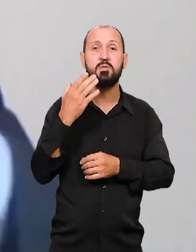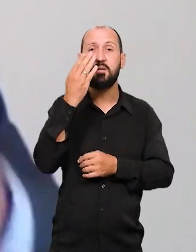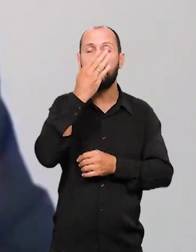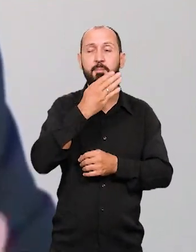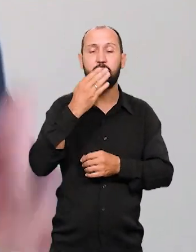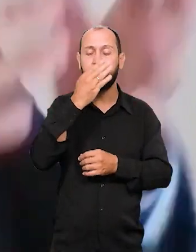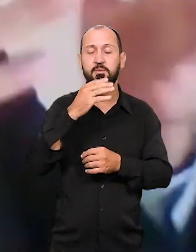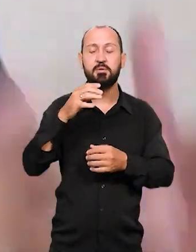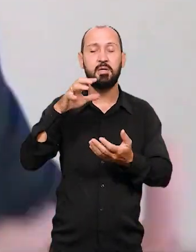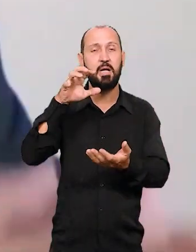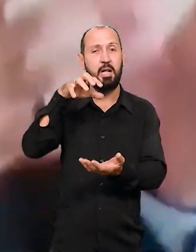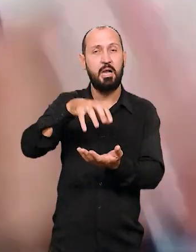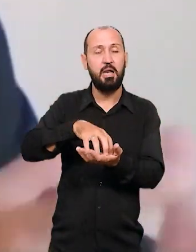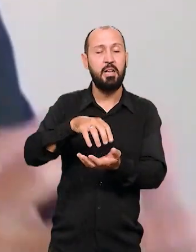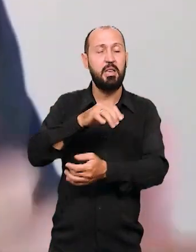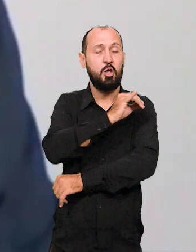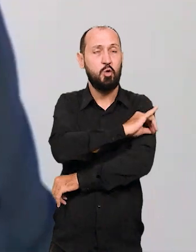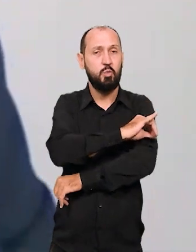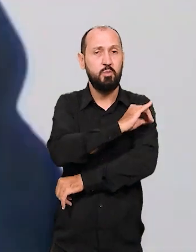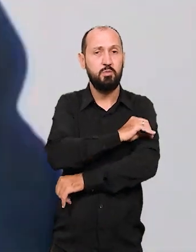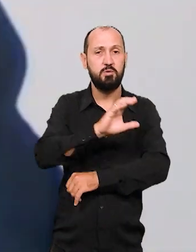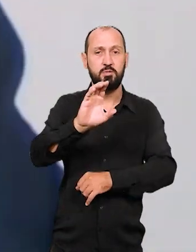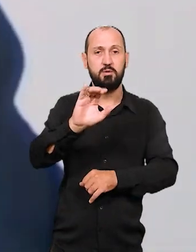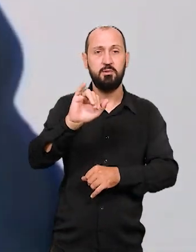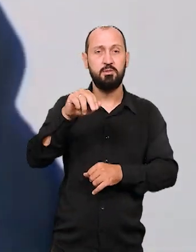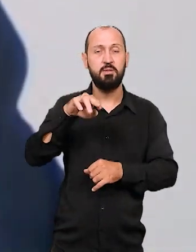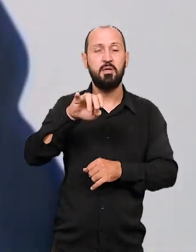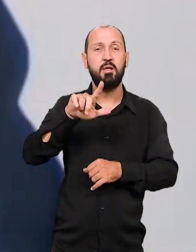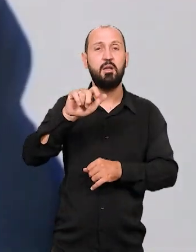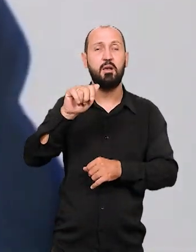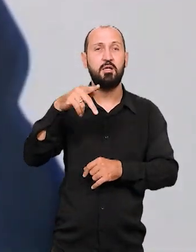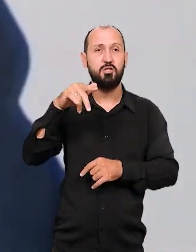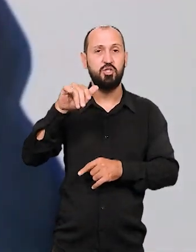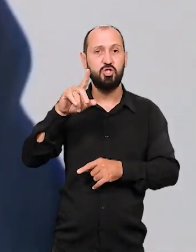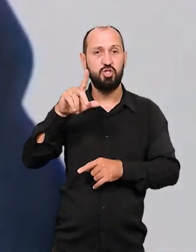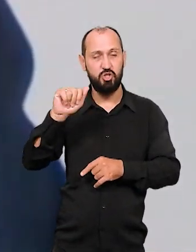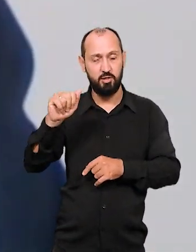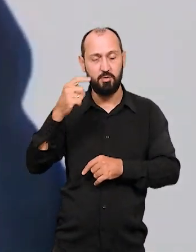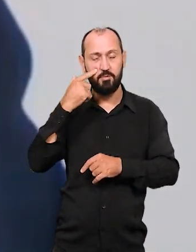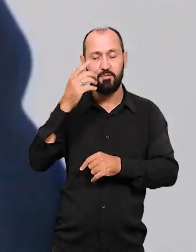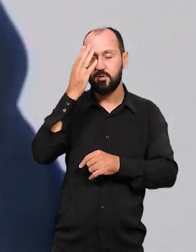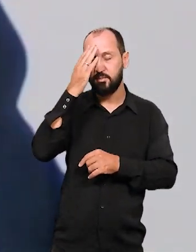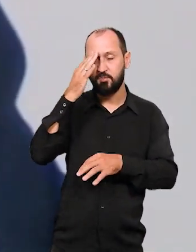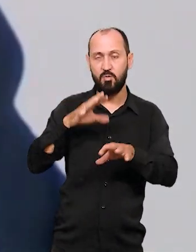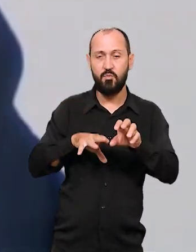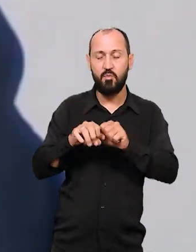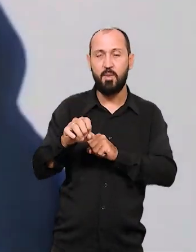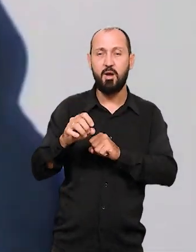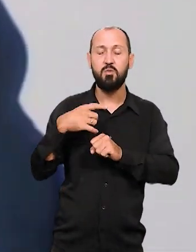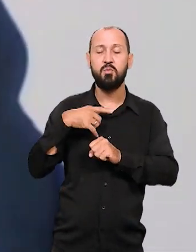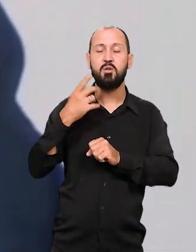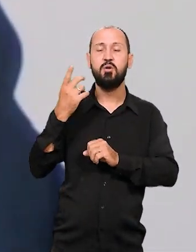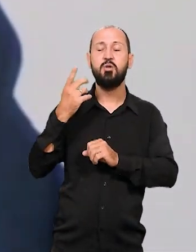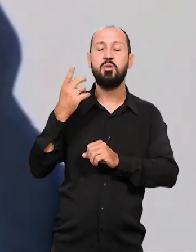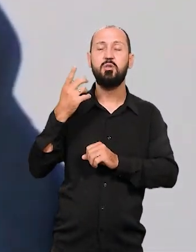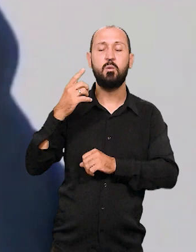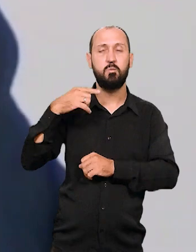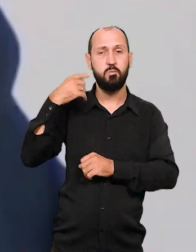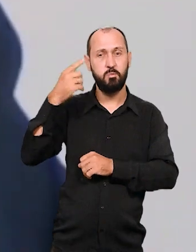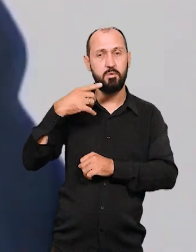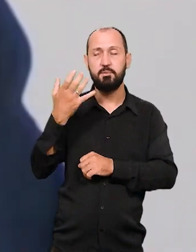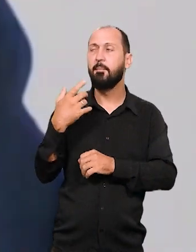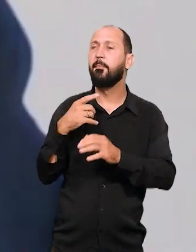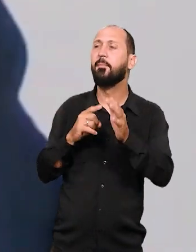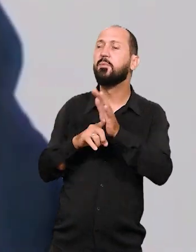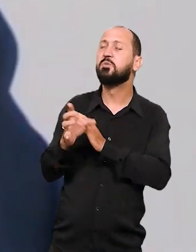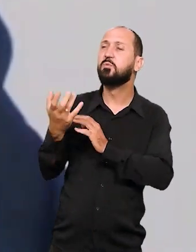pessoas que se prostituíam na Cinelândia, no Rio de Janeiro. Eles descobriram que eu era recém-formado em direito e perguntaram, Marcelo, você